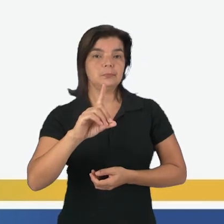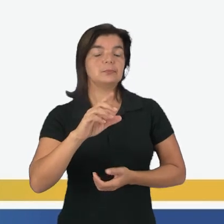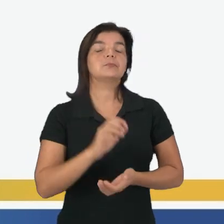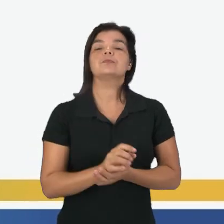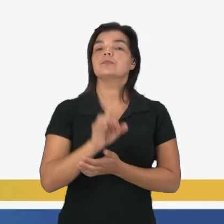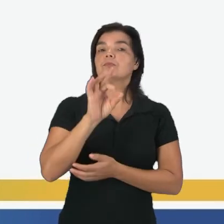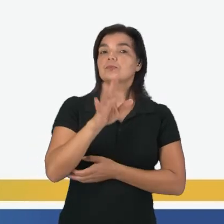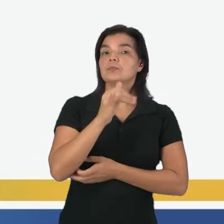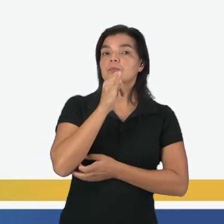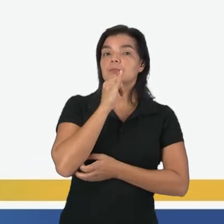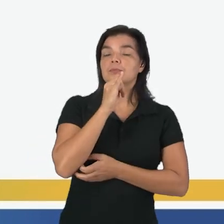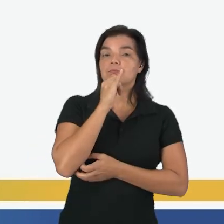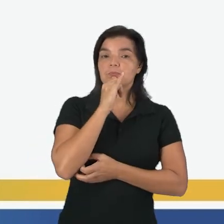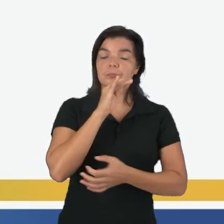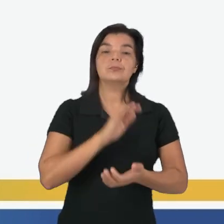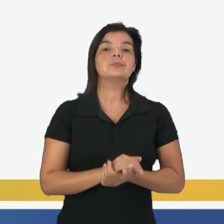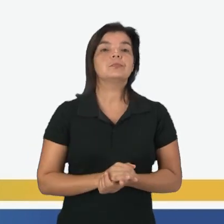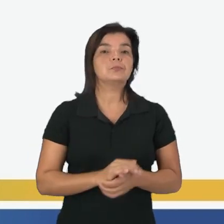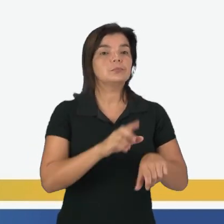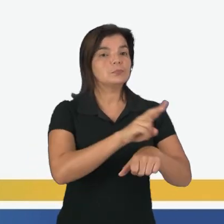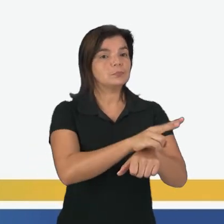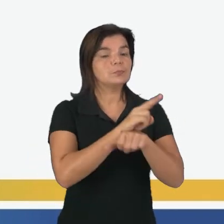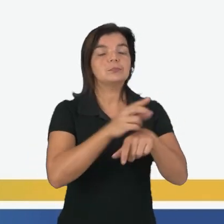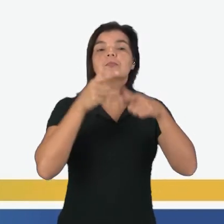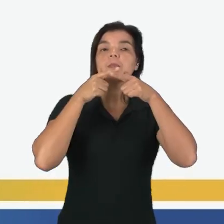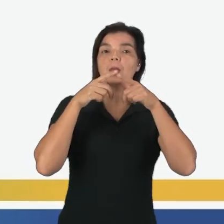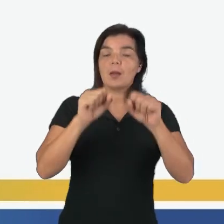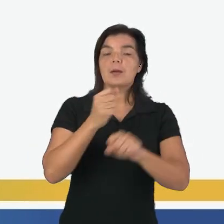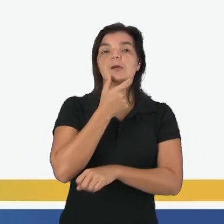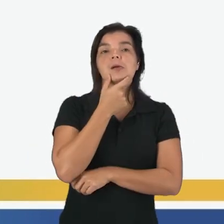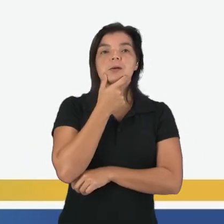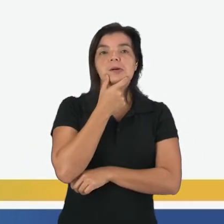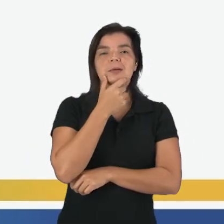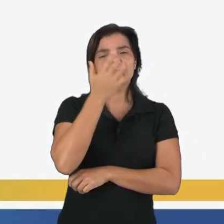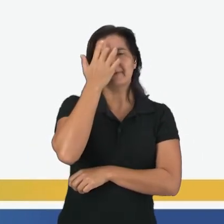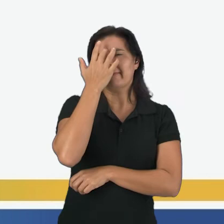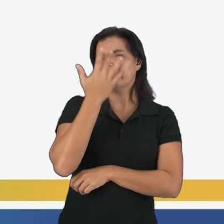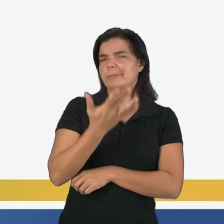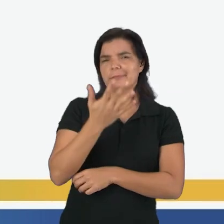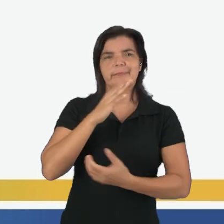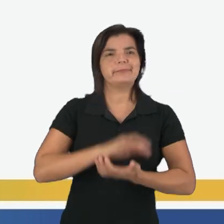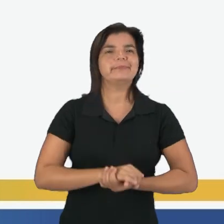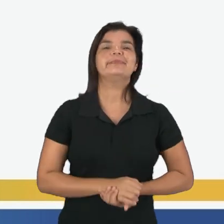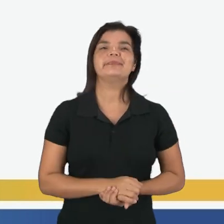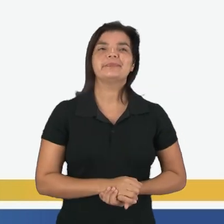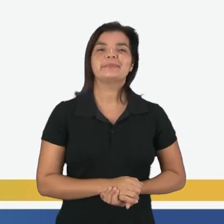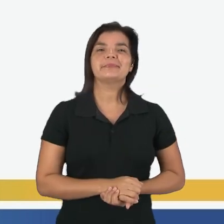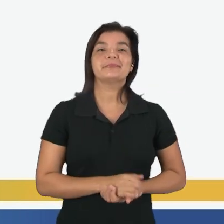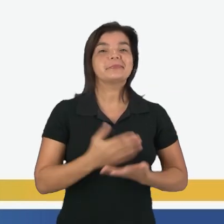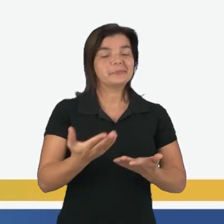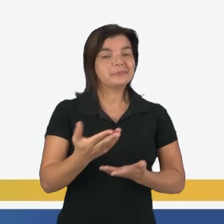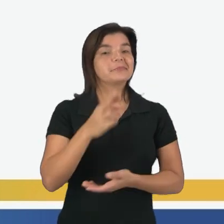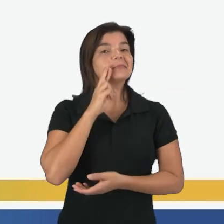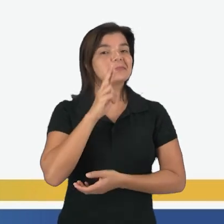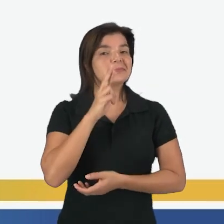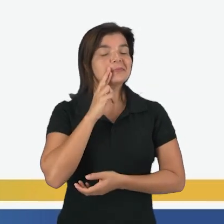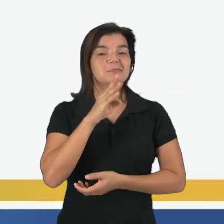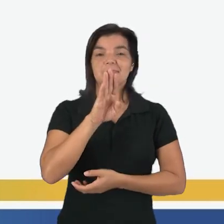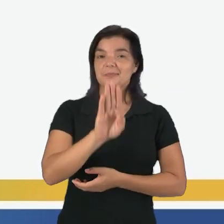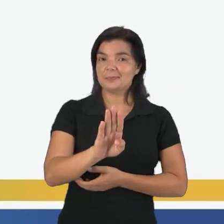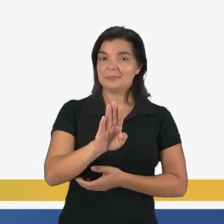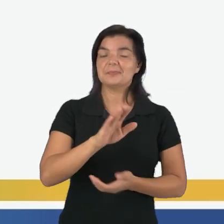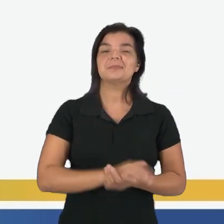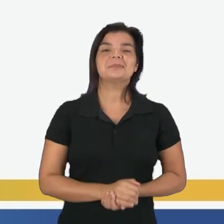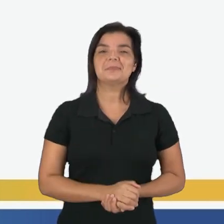apenas exemplos de estrangeirismo que estão em inglês? Tá facílimo, né? Bom, se você respondeu que é a